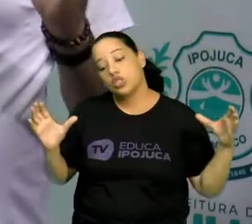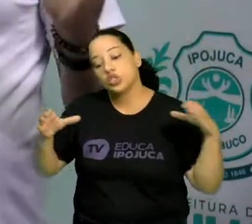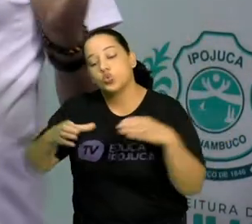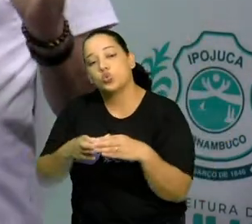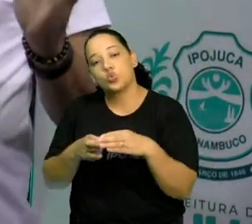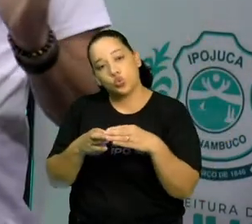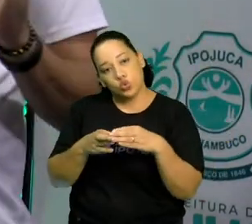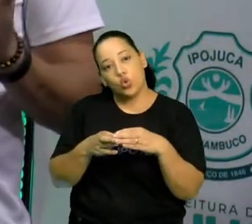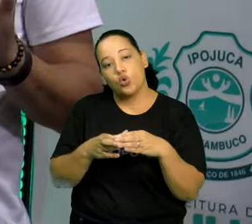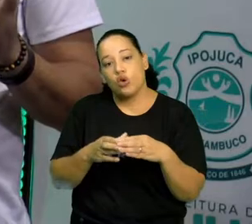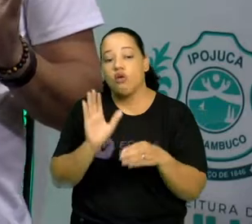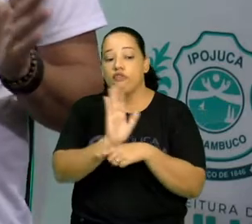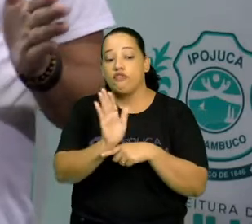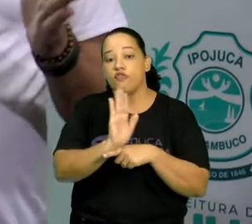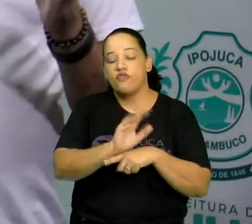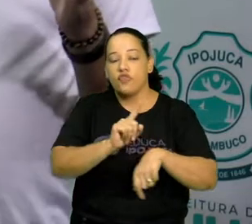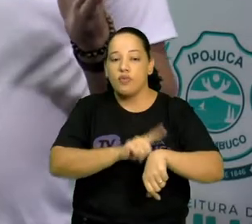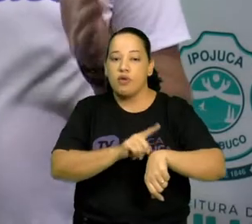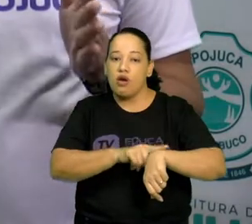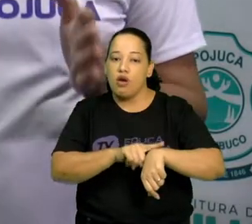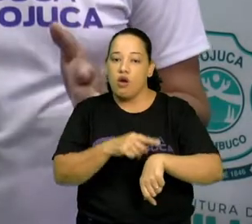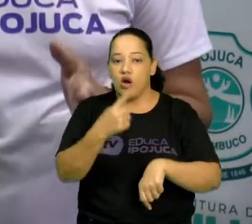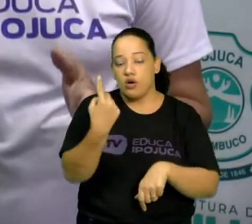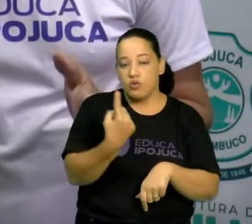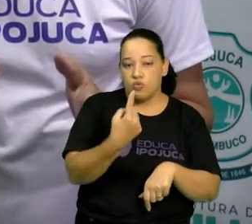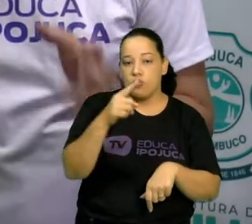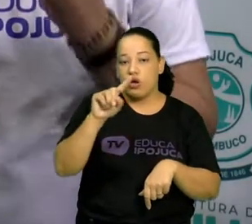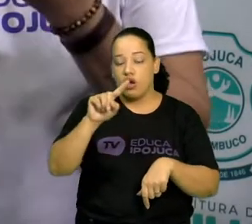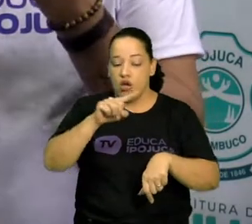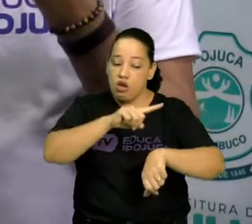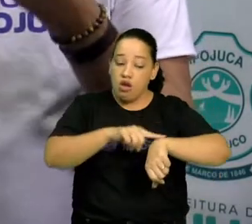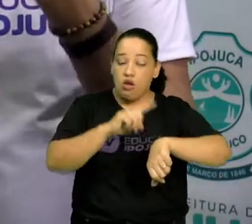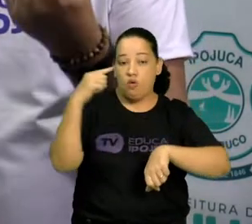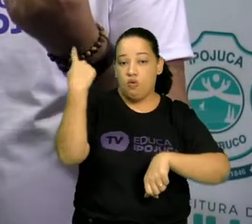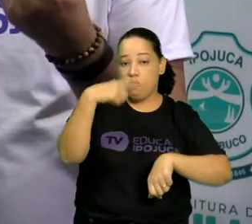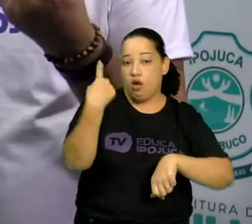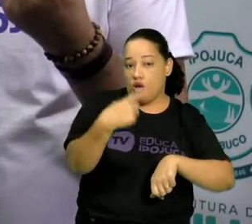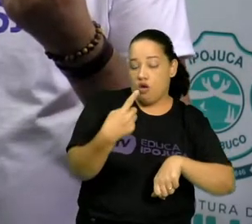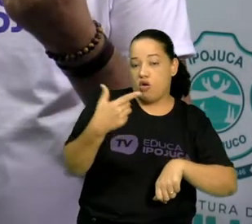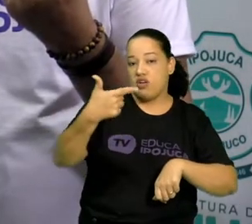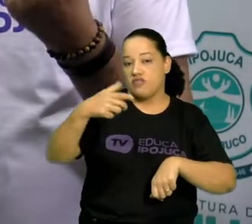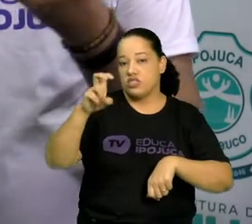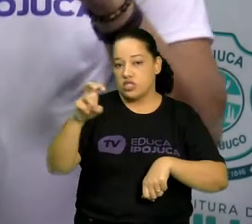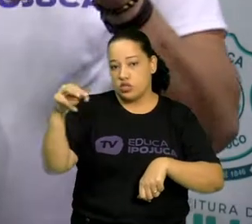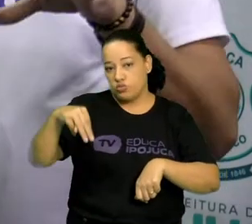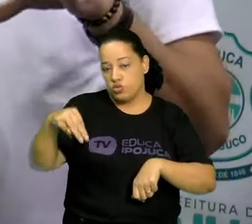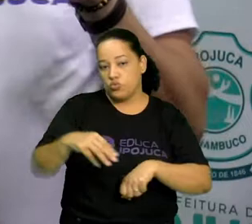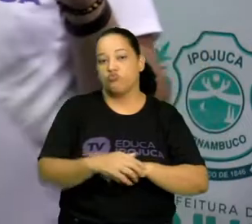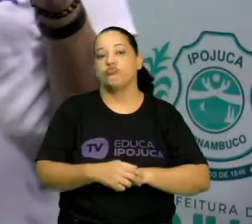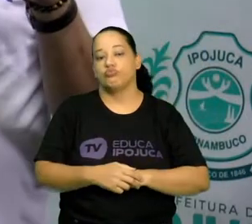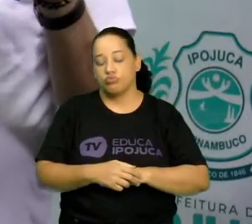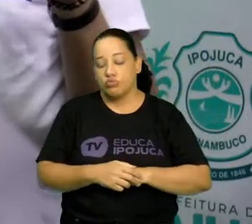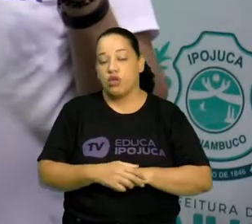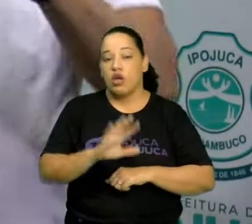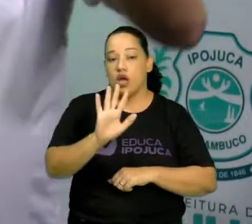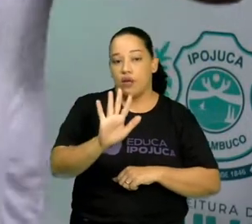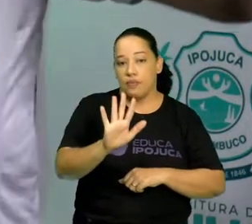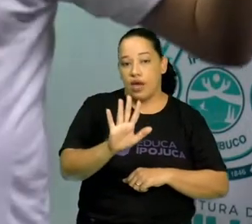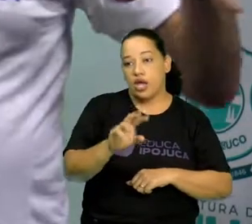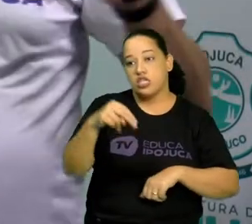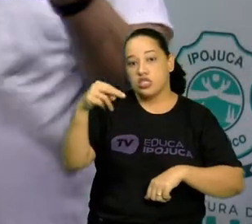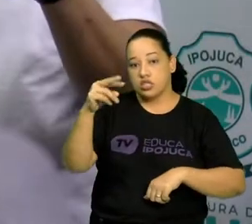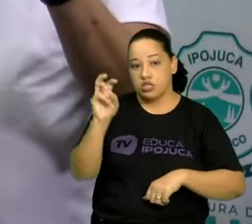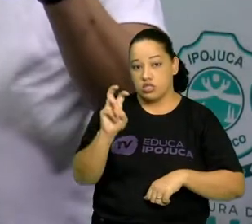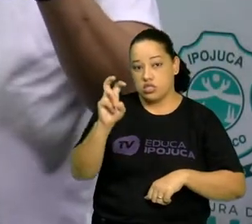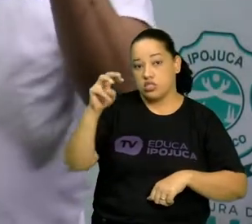tem 1 hora e 25 minutos de duração. Os primeiros 25 minutos tem fala, porque é a